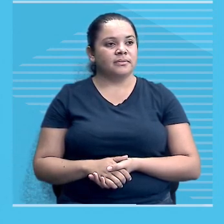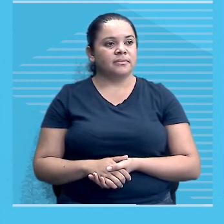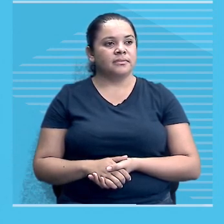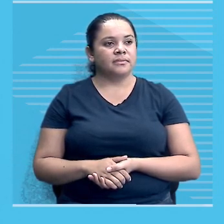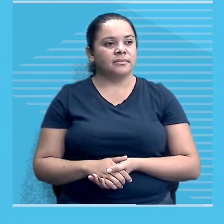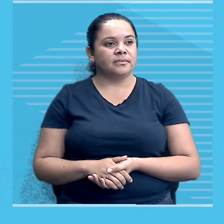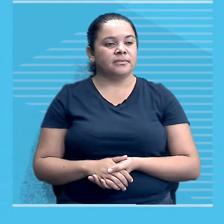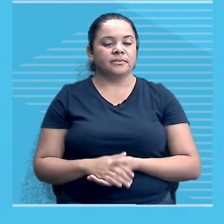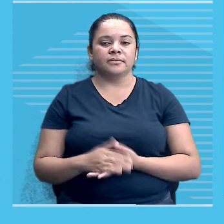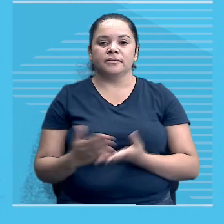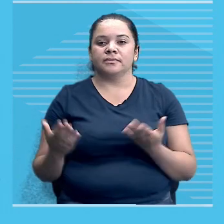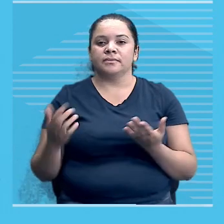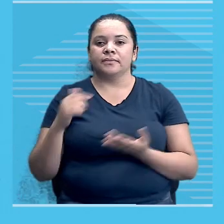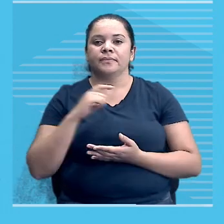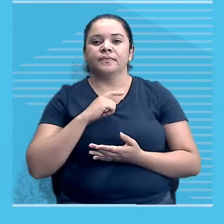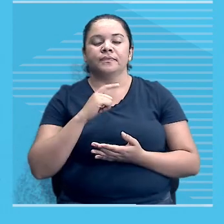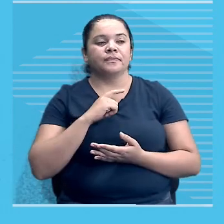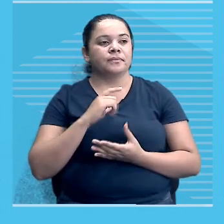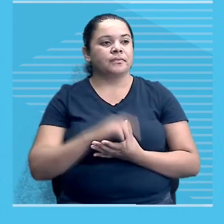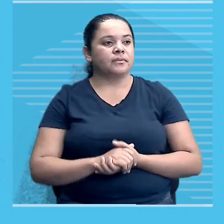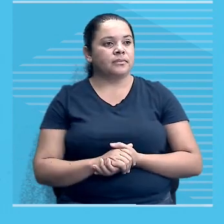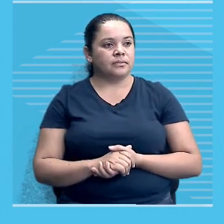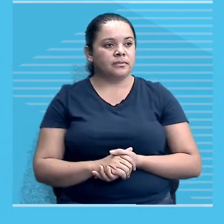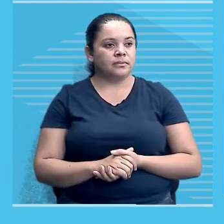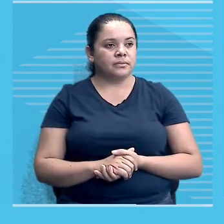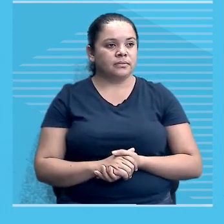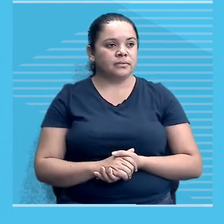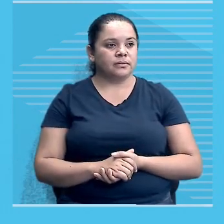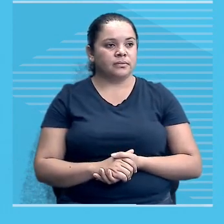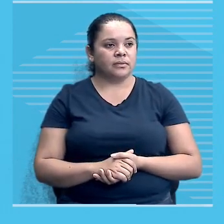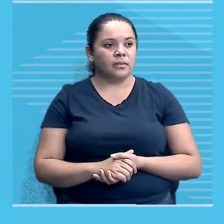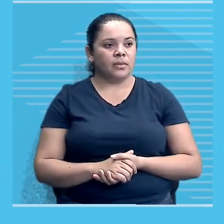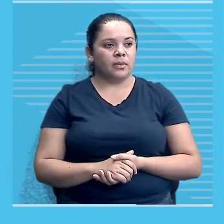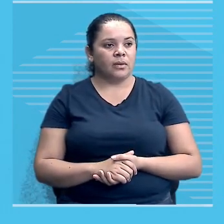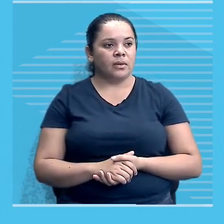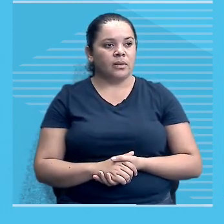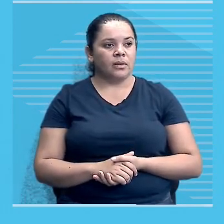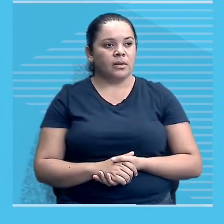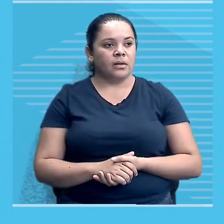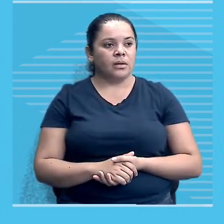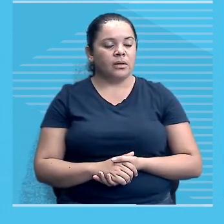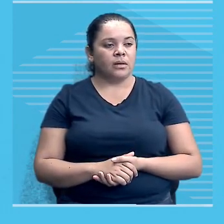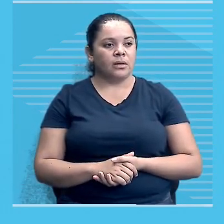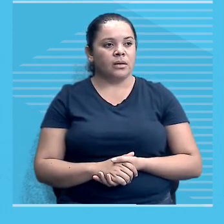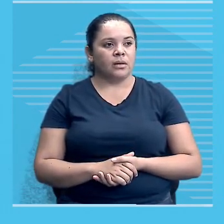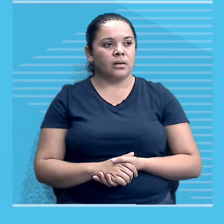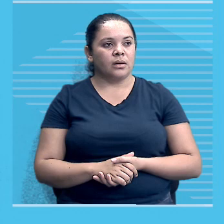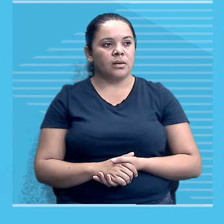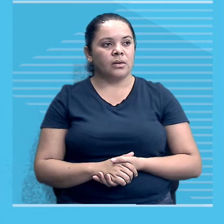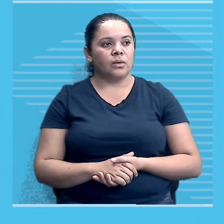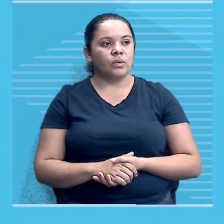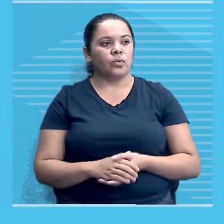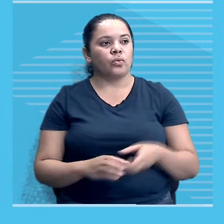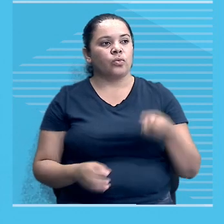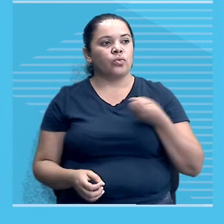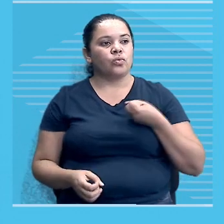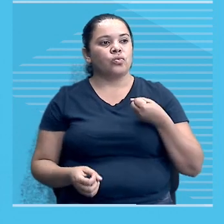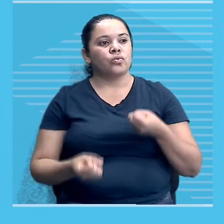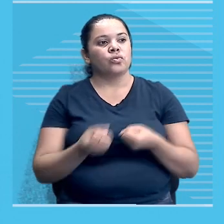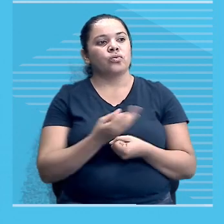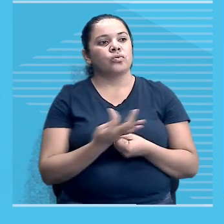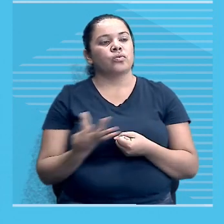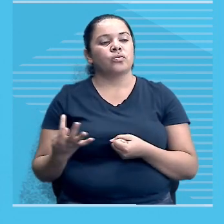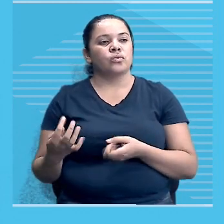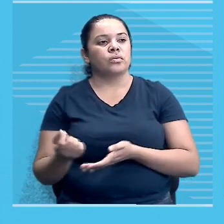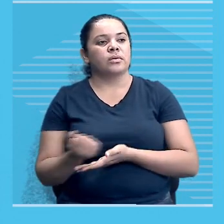que a base a base dela e é menor do que 1